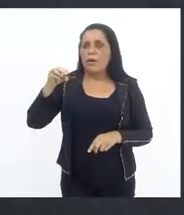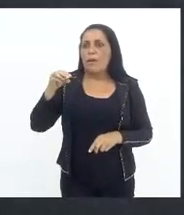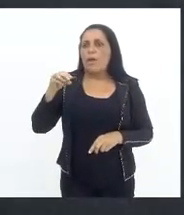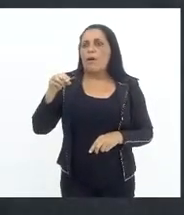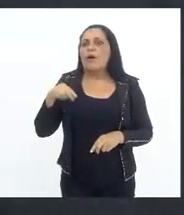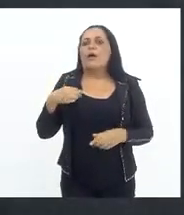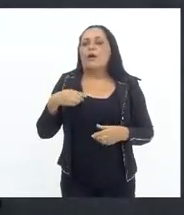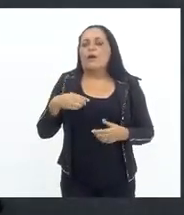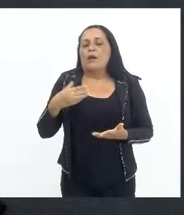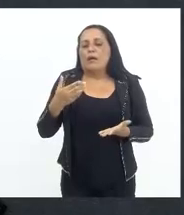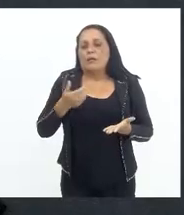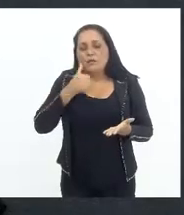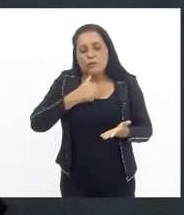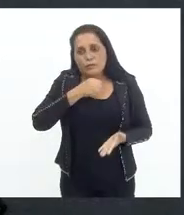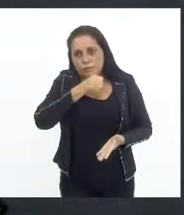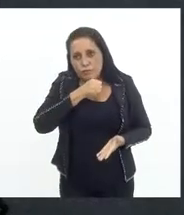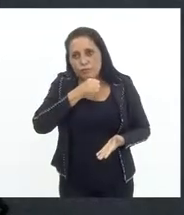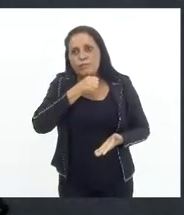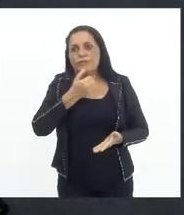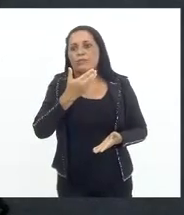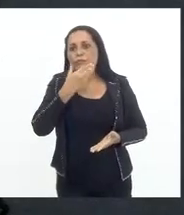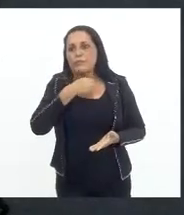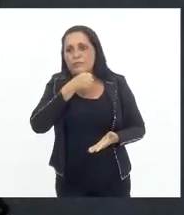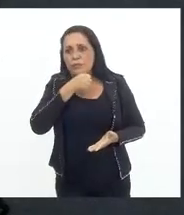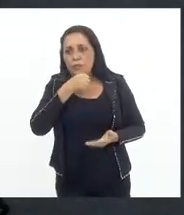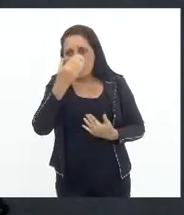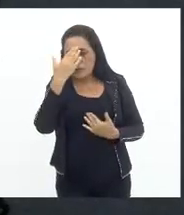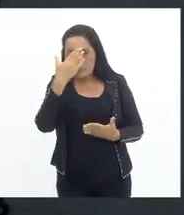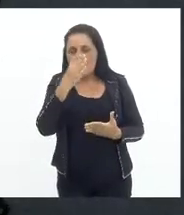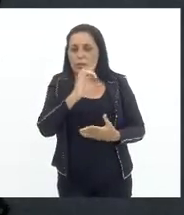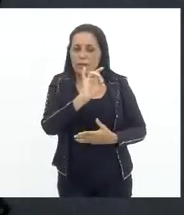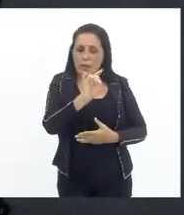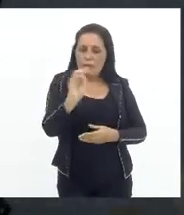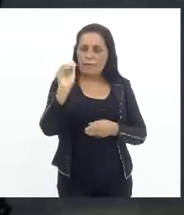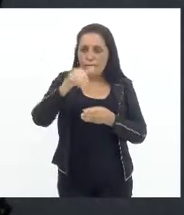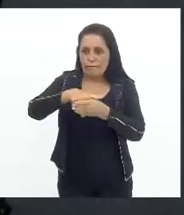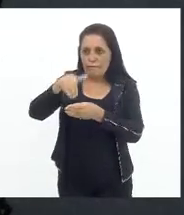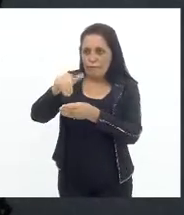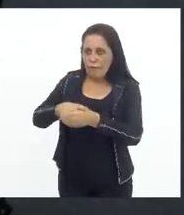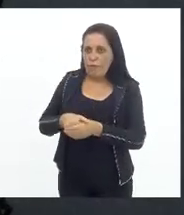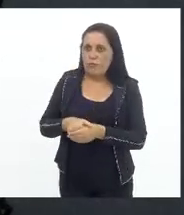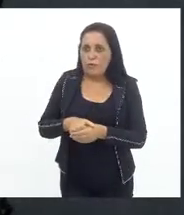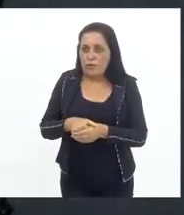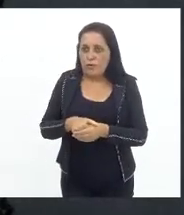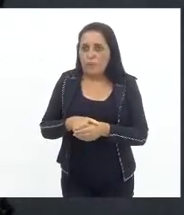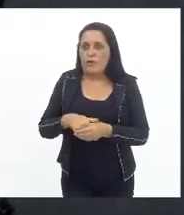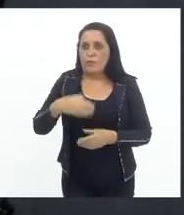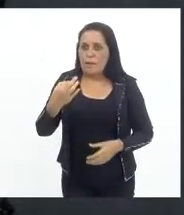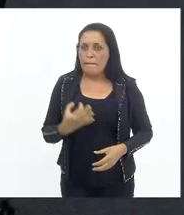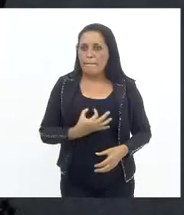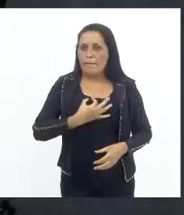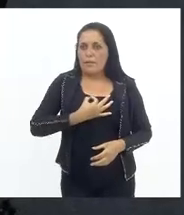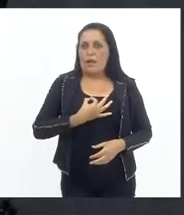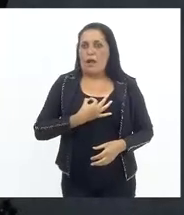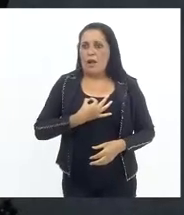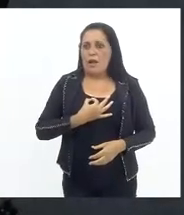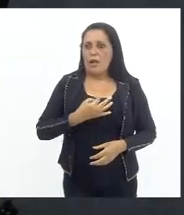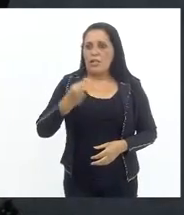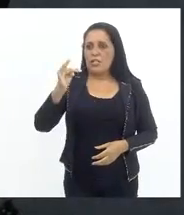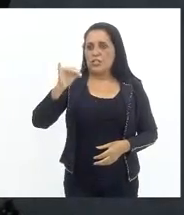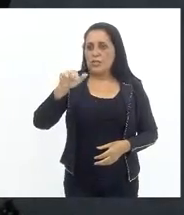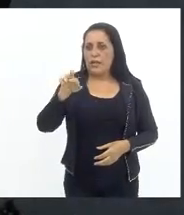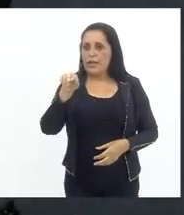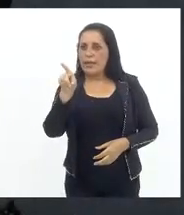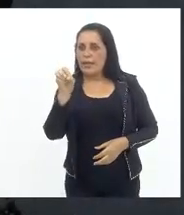deputadas, senhores deputados, quero agradecer o voto de cada um de vocês na medalha Tiradentes, né,